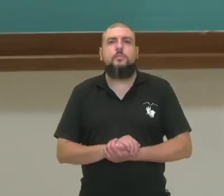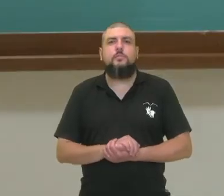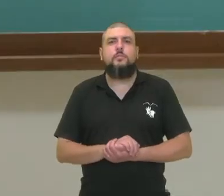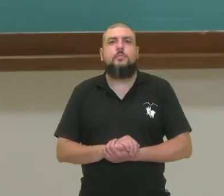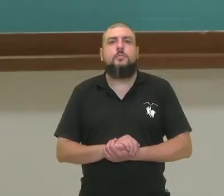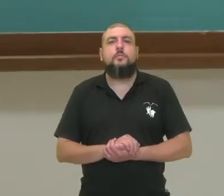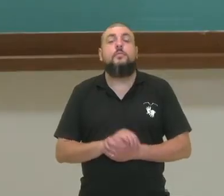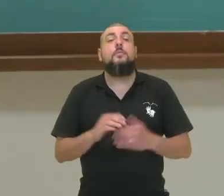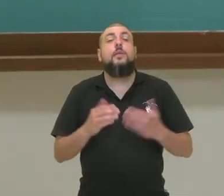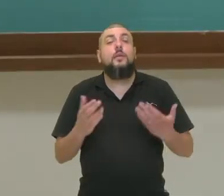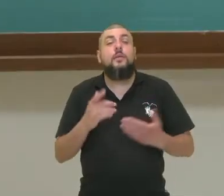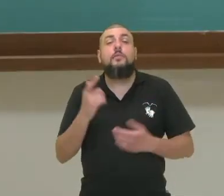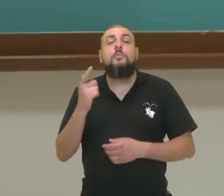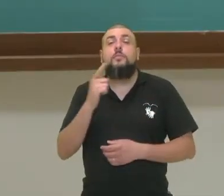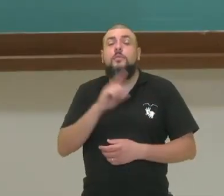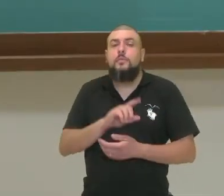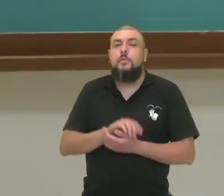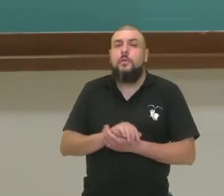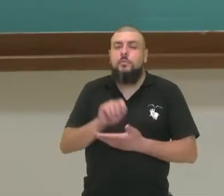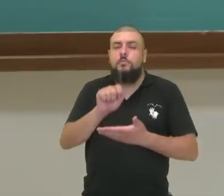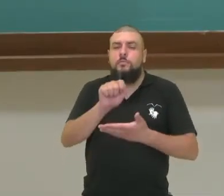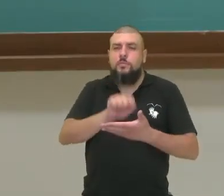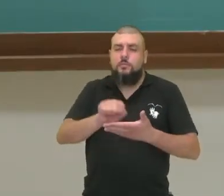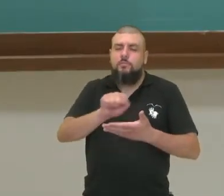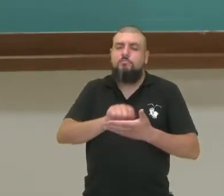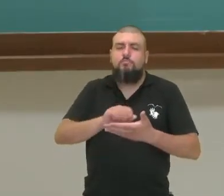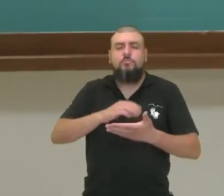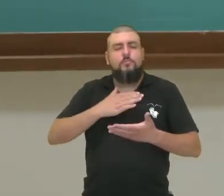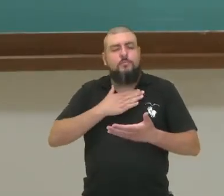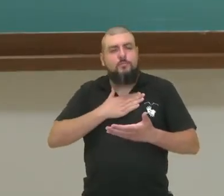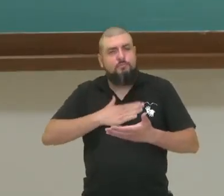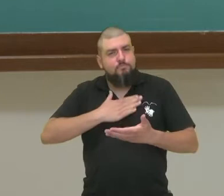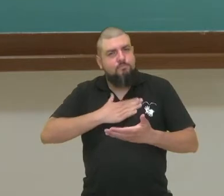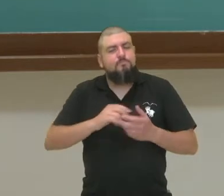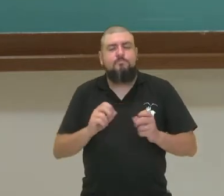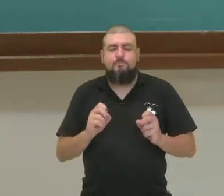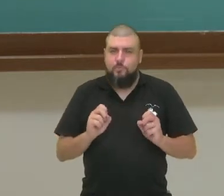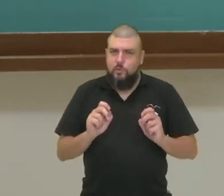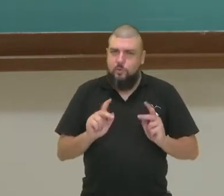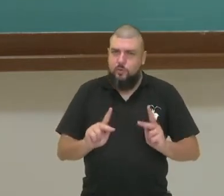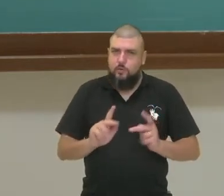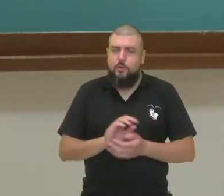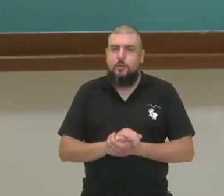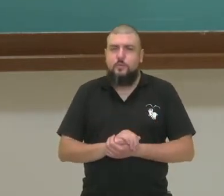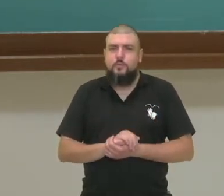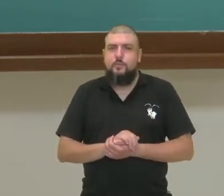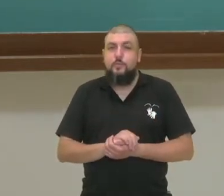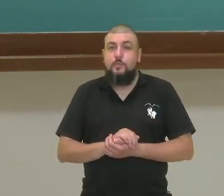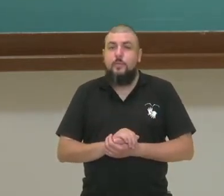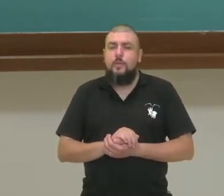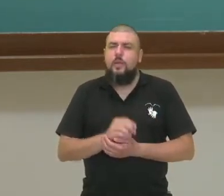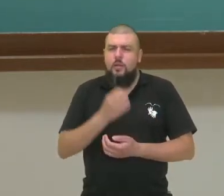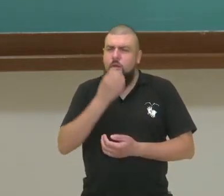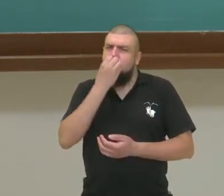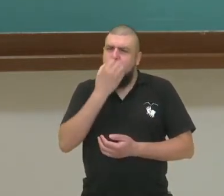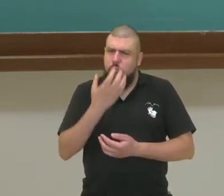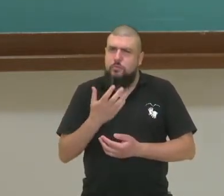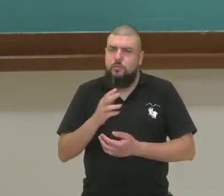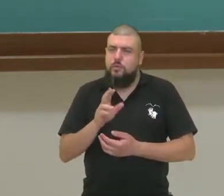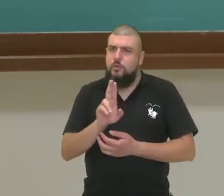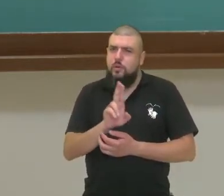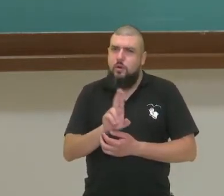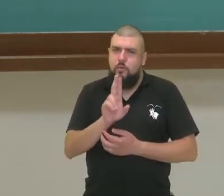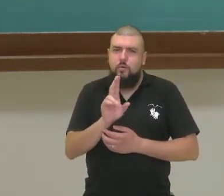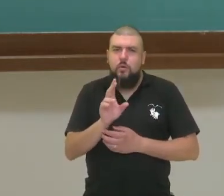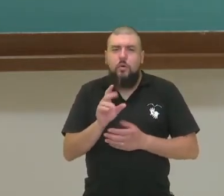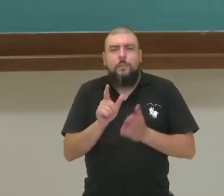E aí, deu certo, gente? Conseguiram responder? Tranquilo, né? É legal sempre a gente usar essas notinhas, post-its,